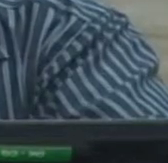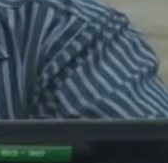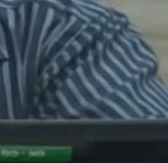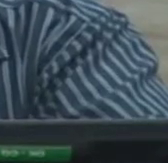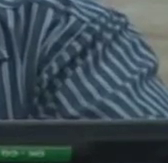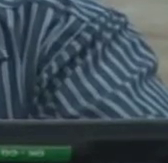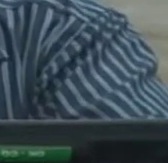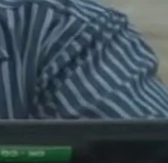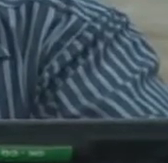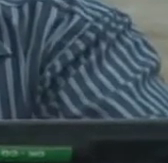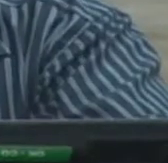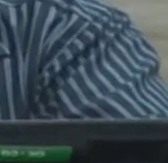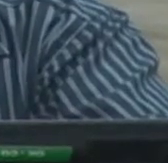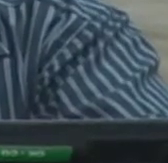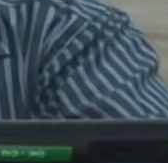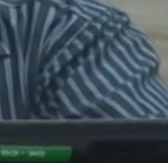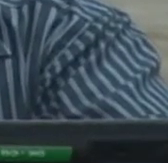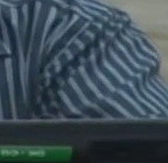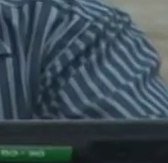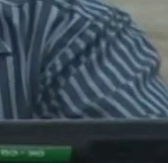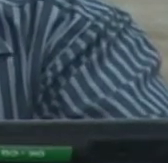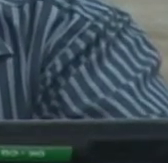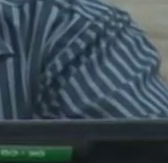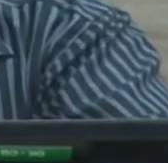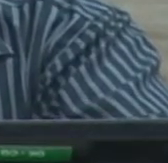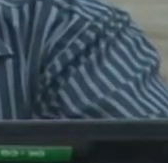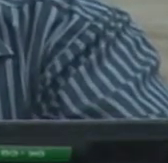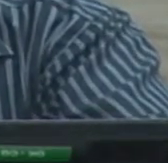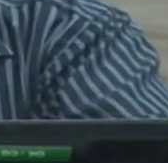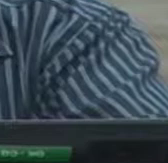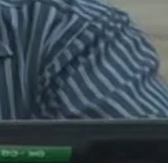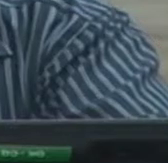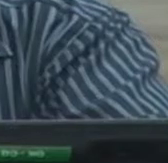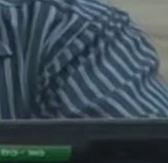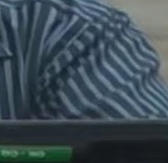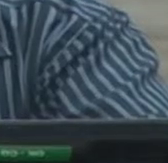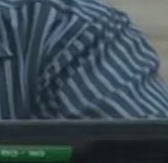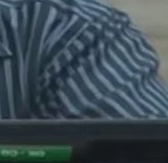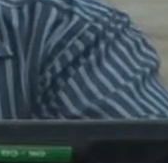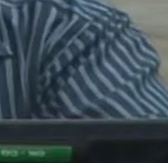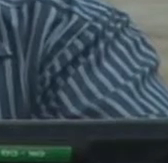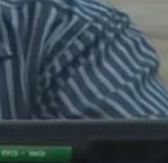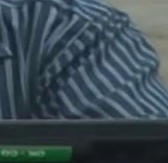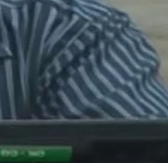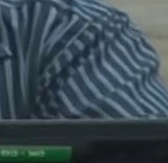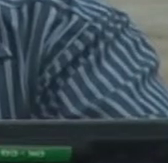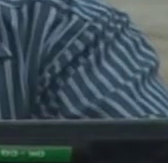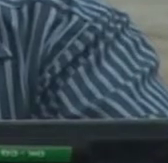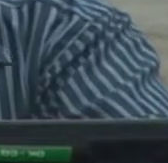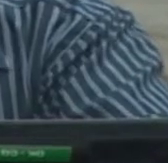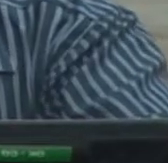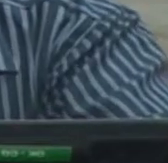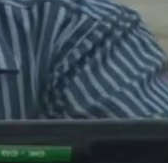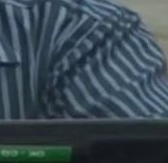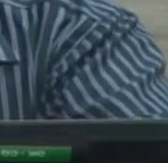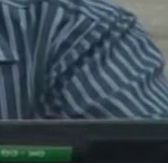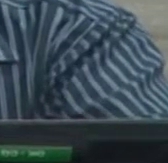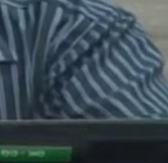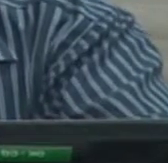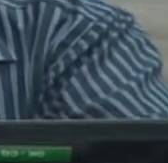pareceres são favoráveis. Está em discussão o substitutivo número 37, protocolado sobre o